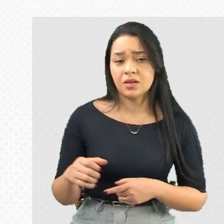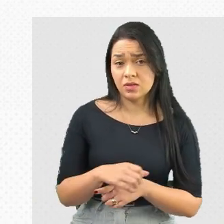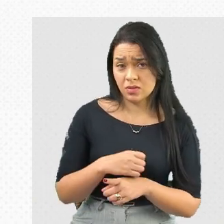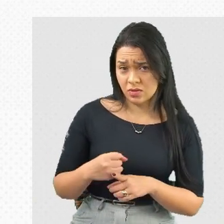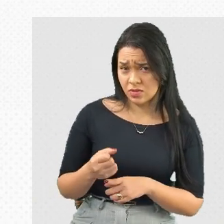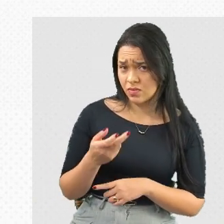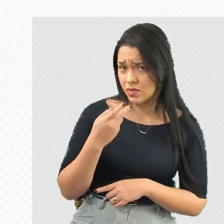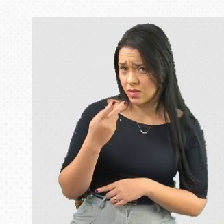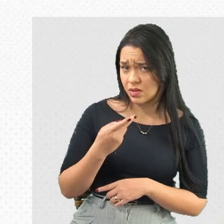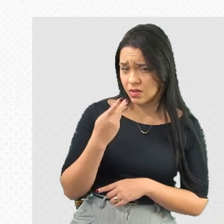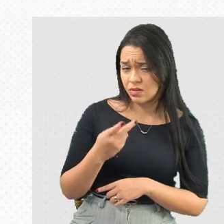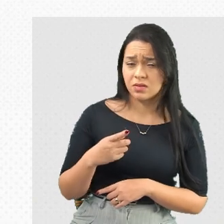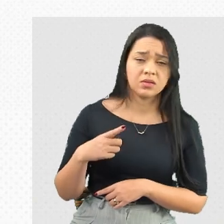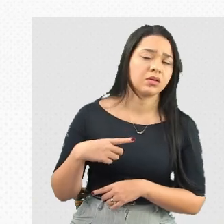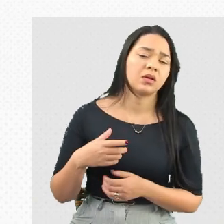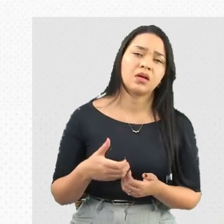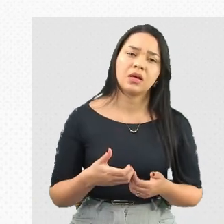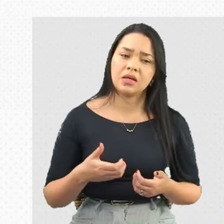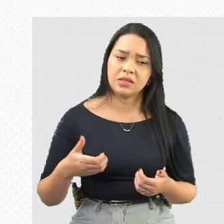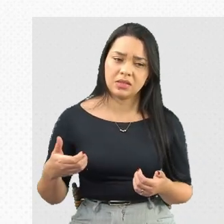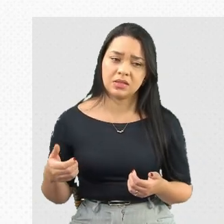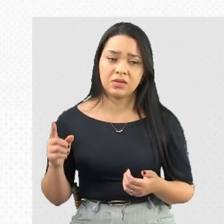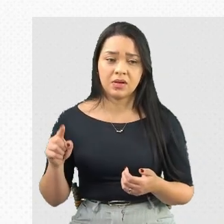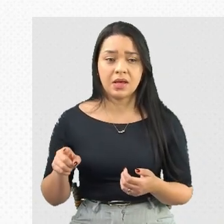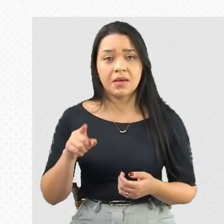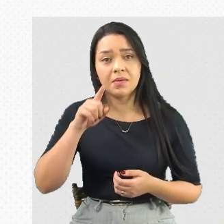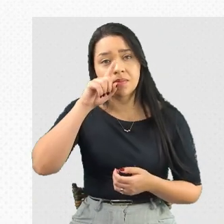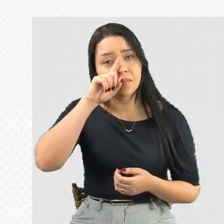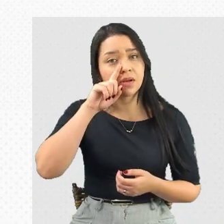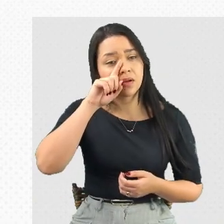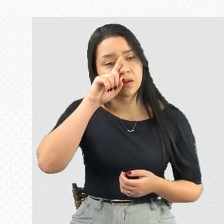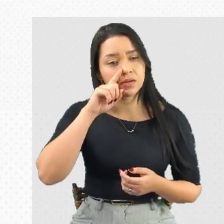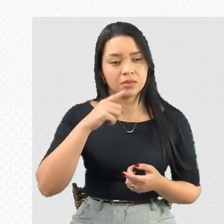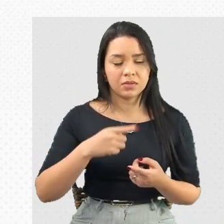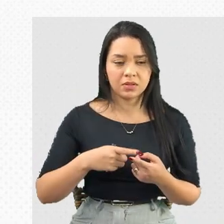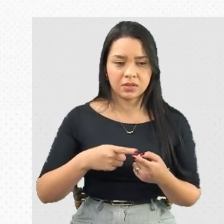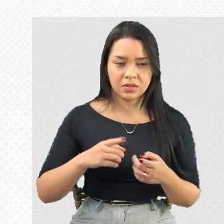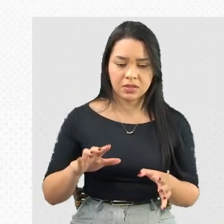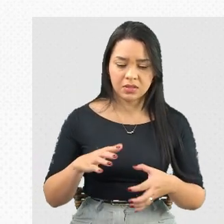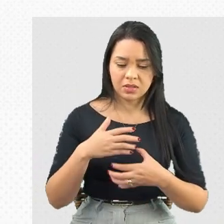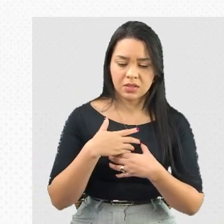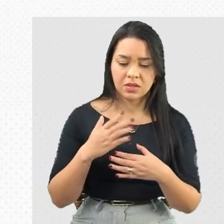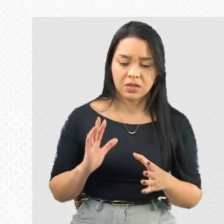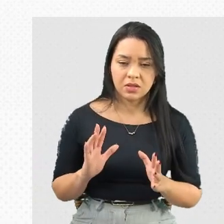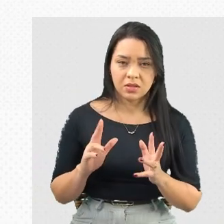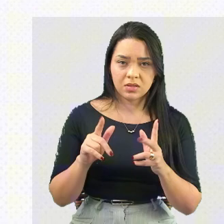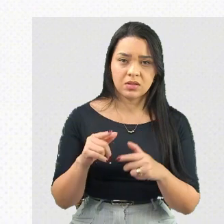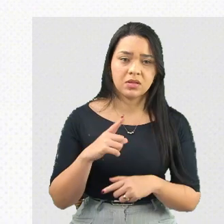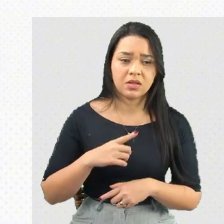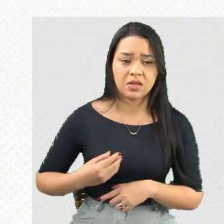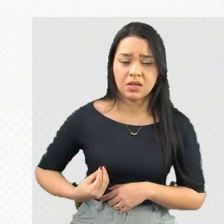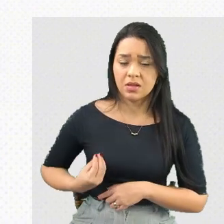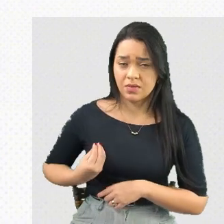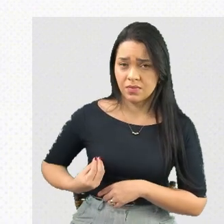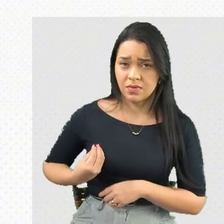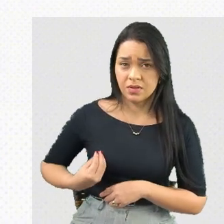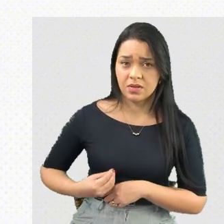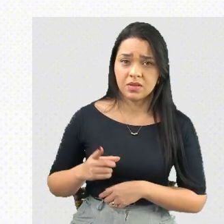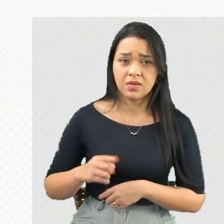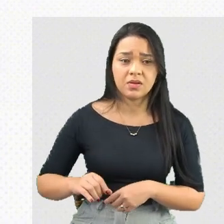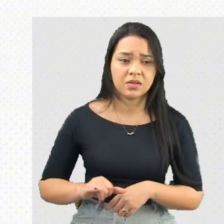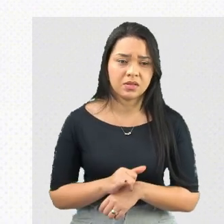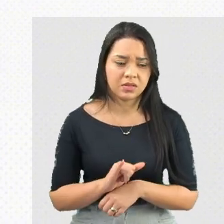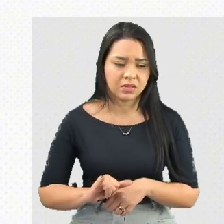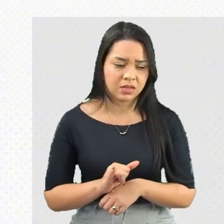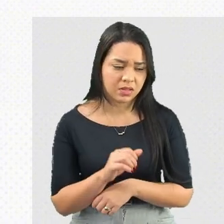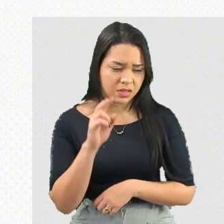sociologicamente, a exceção, ela é perigosa porque ela cria a sensação de que está todo mundo tendo aquela vida. Então, a grande estratégia é olhar para